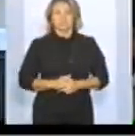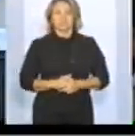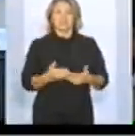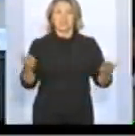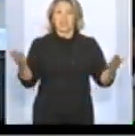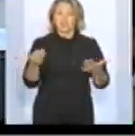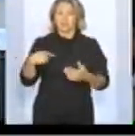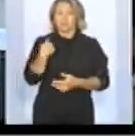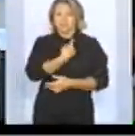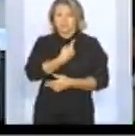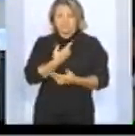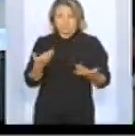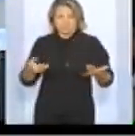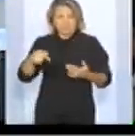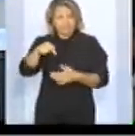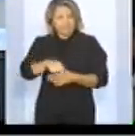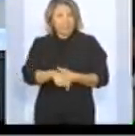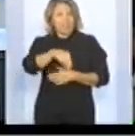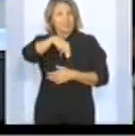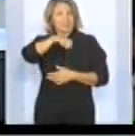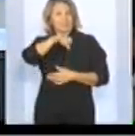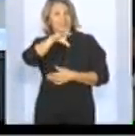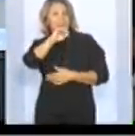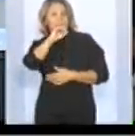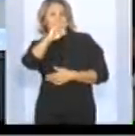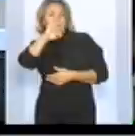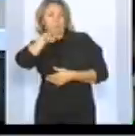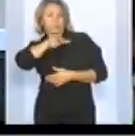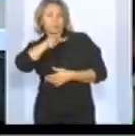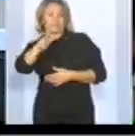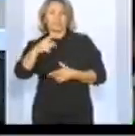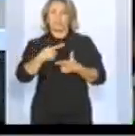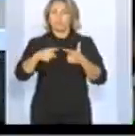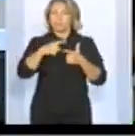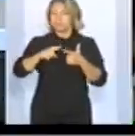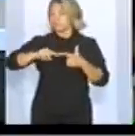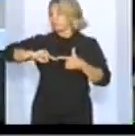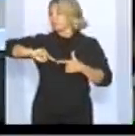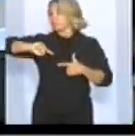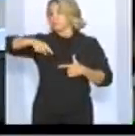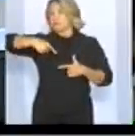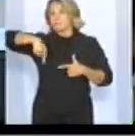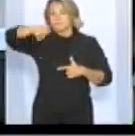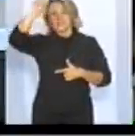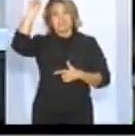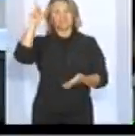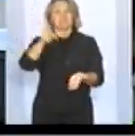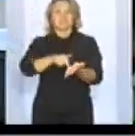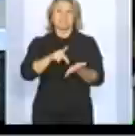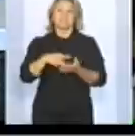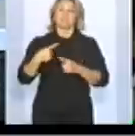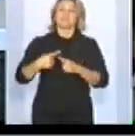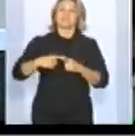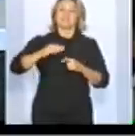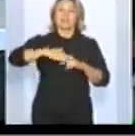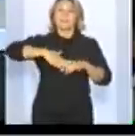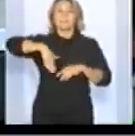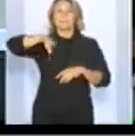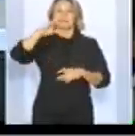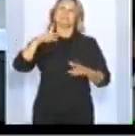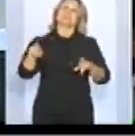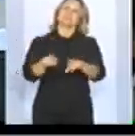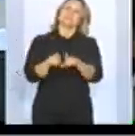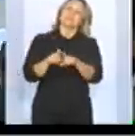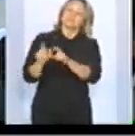Agora, para nós, da Anel TV, o problema vai um pouco além, não é? Ele extrapola o